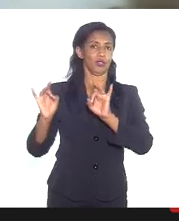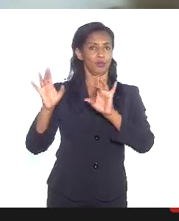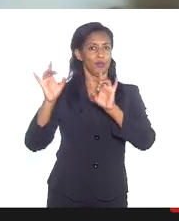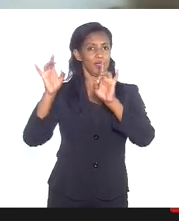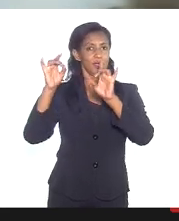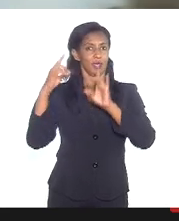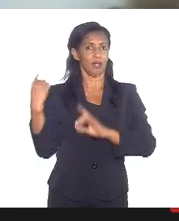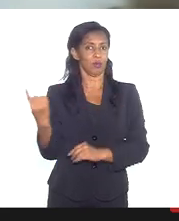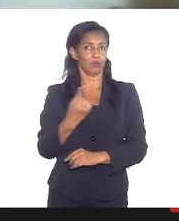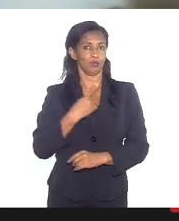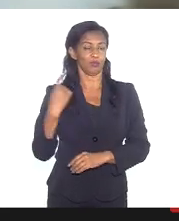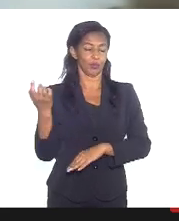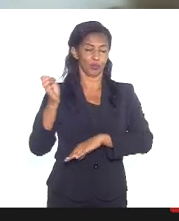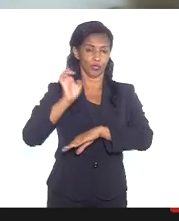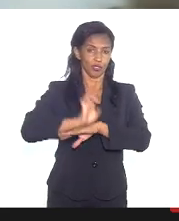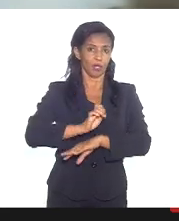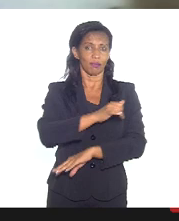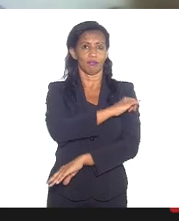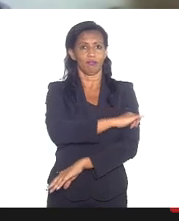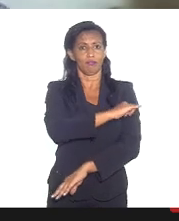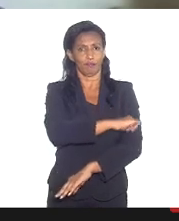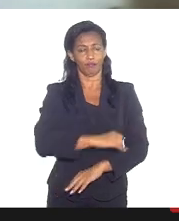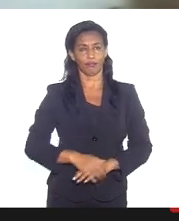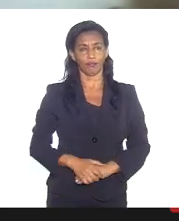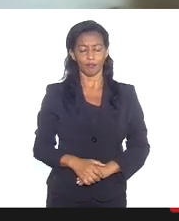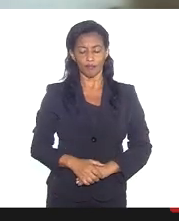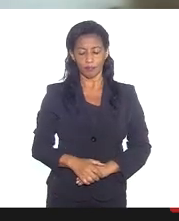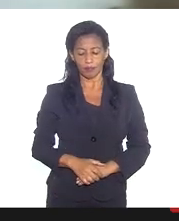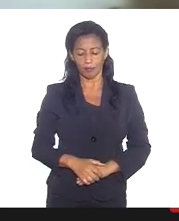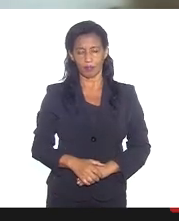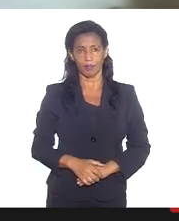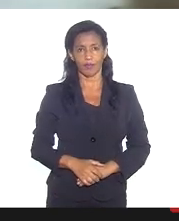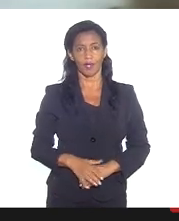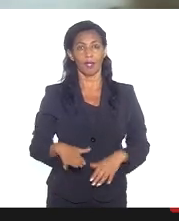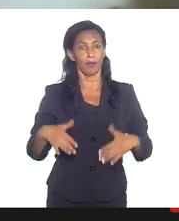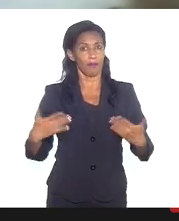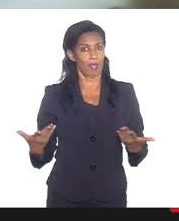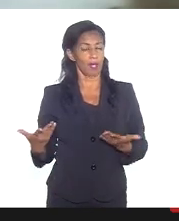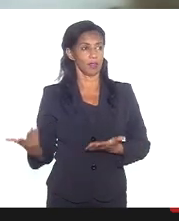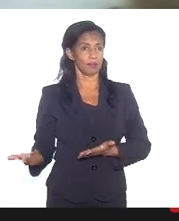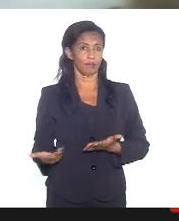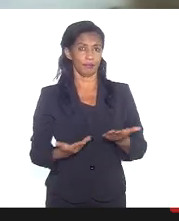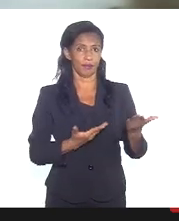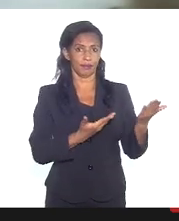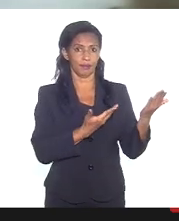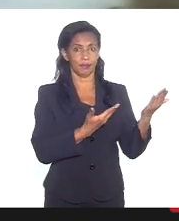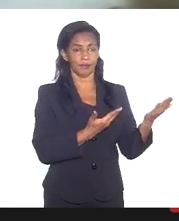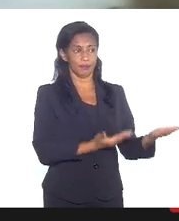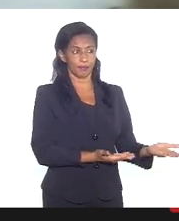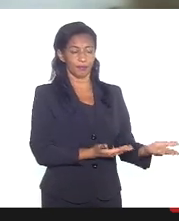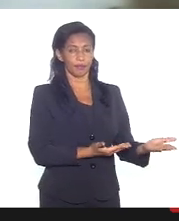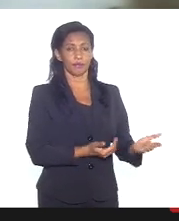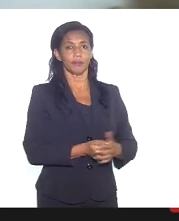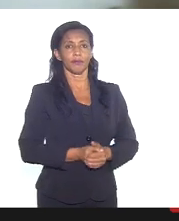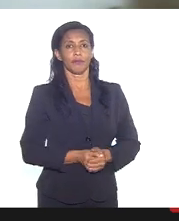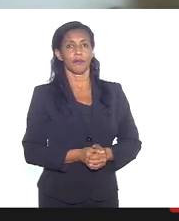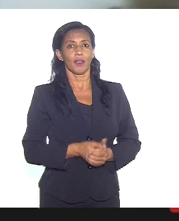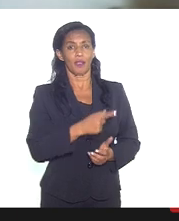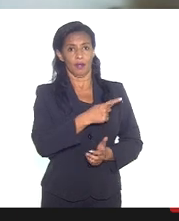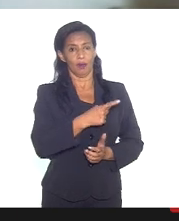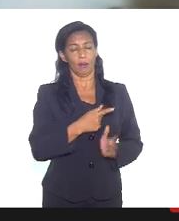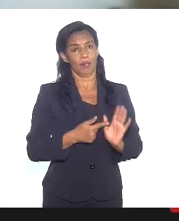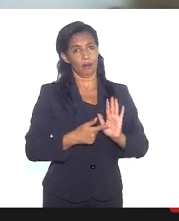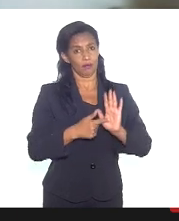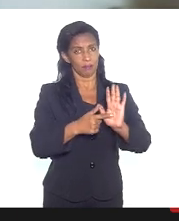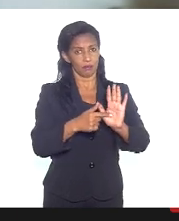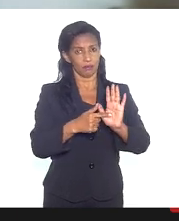no nosso estado do Rio de Janeiro. Mas vou passar a palavra para fazer a sua apresentação.